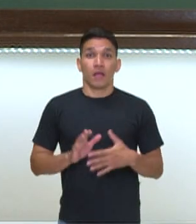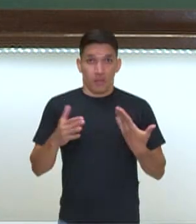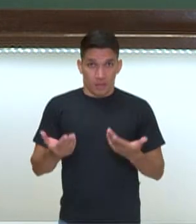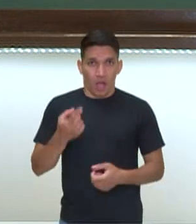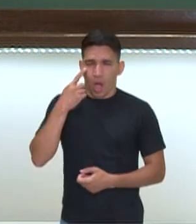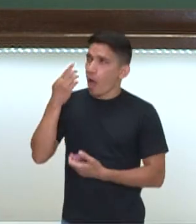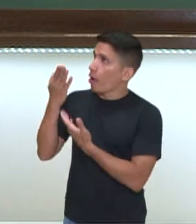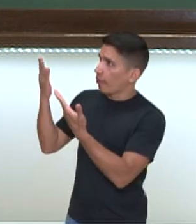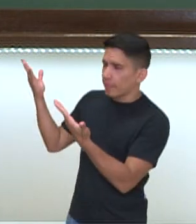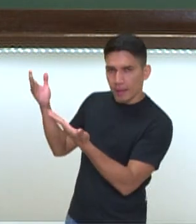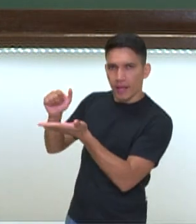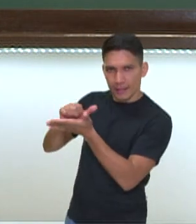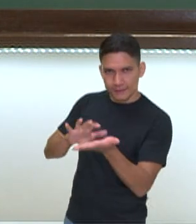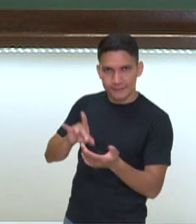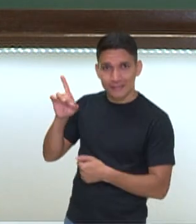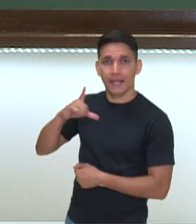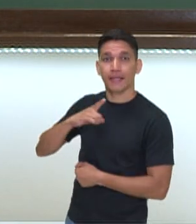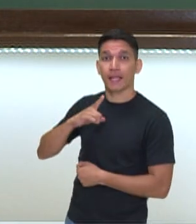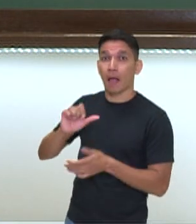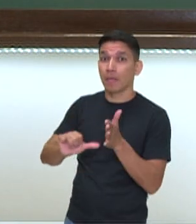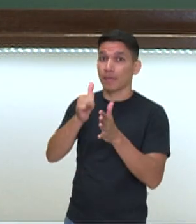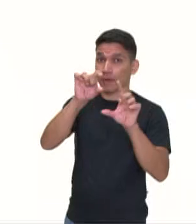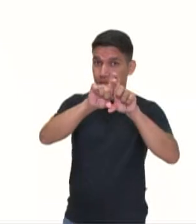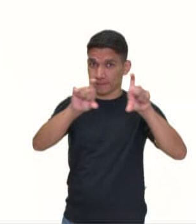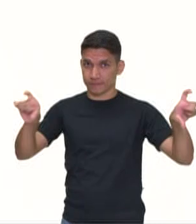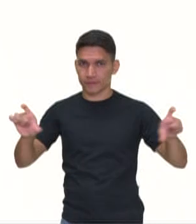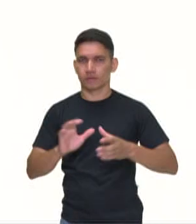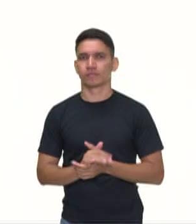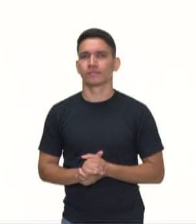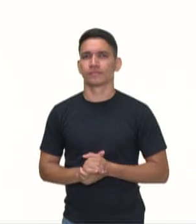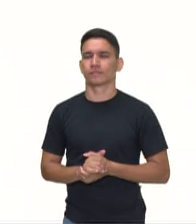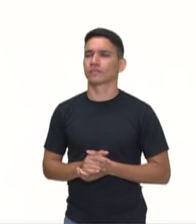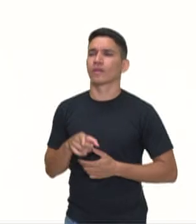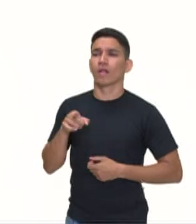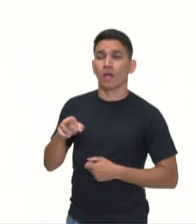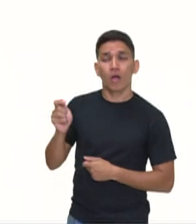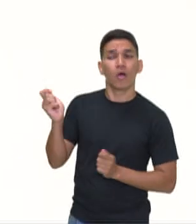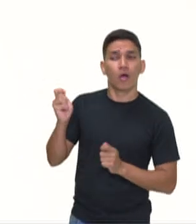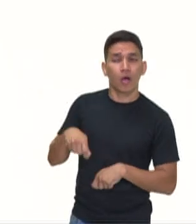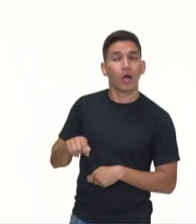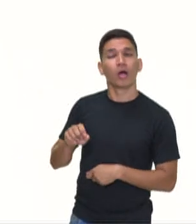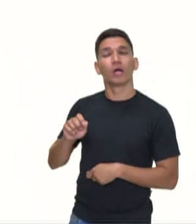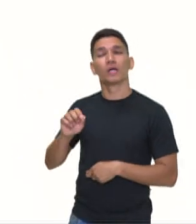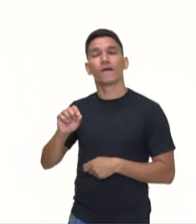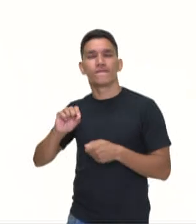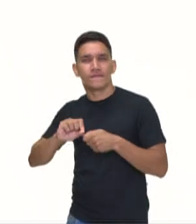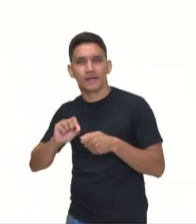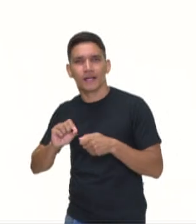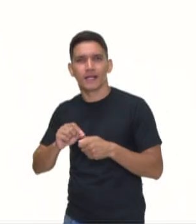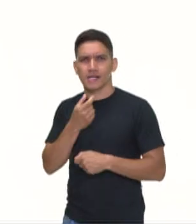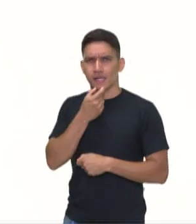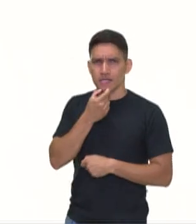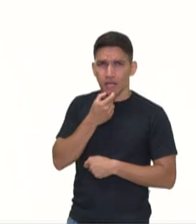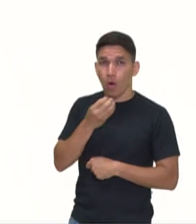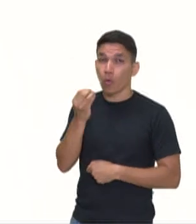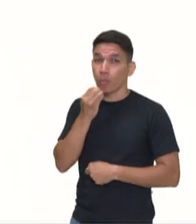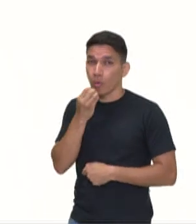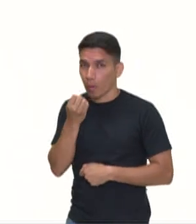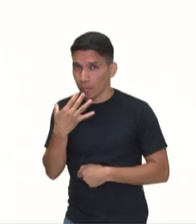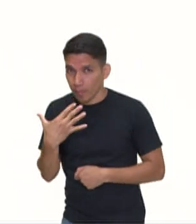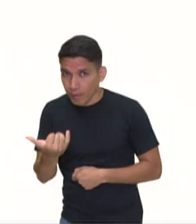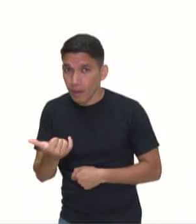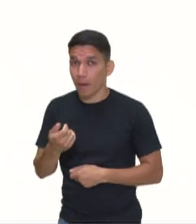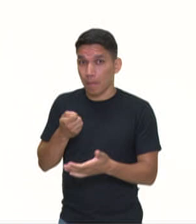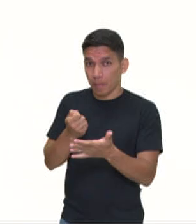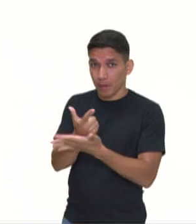Observando o nosso exercício, pessoal, nós temos aqui a primeira frase. Their knowledge of English give them the opportunity to get a well-paid